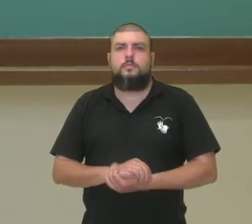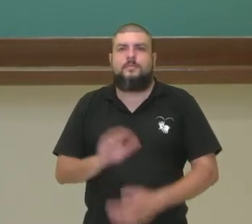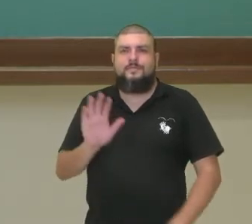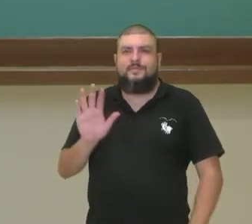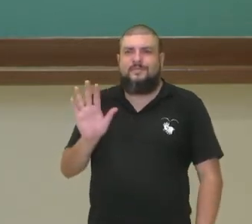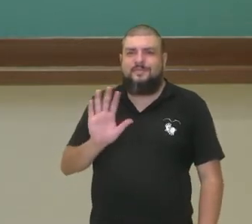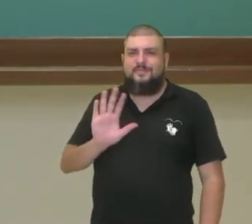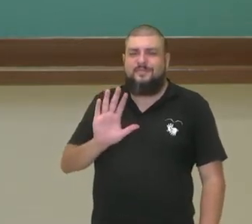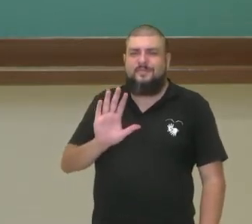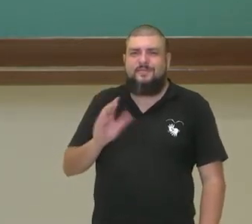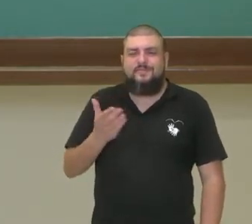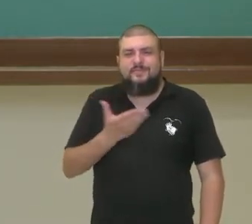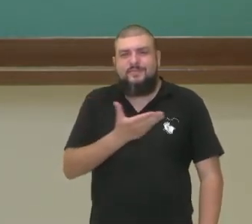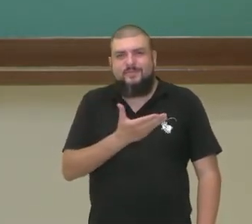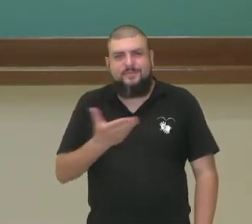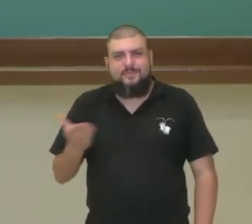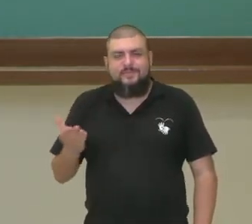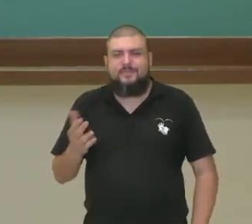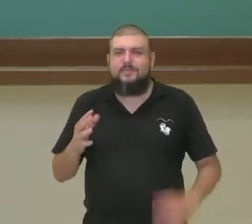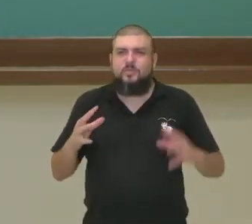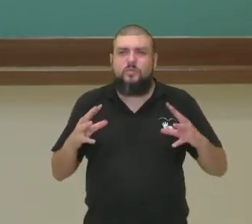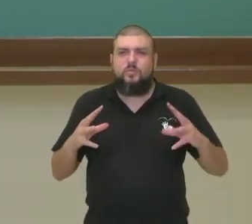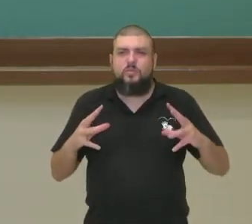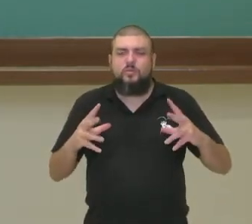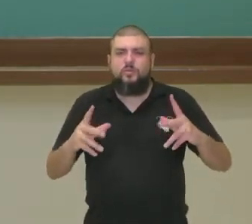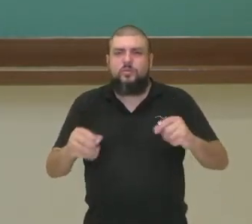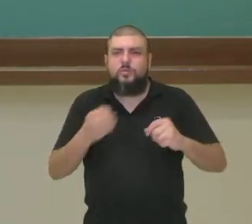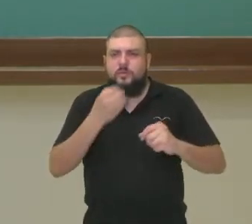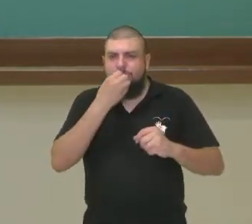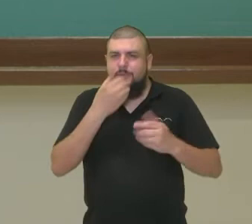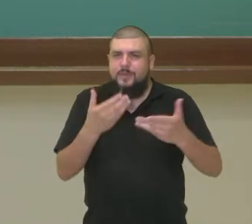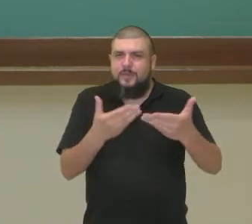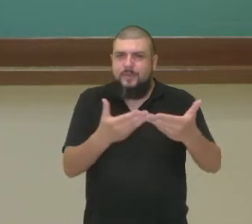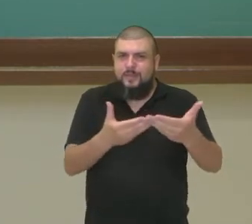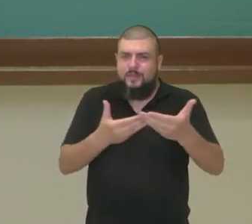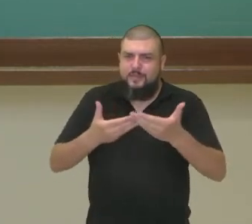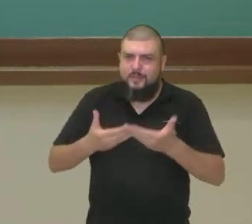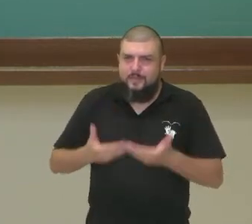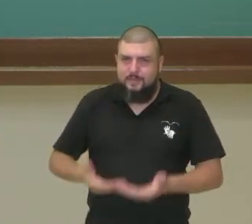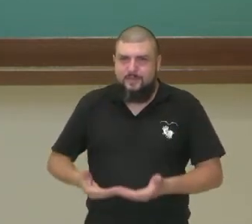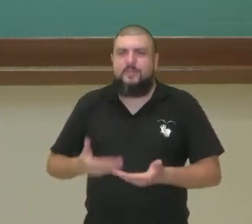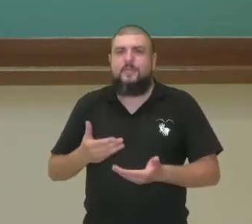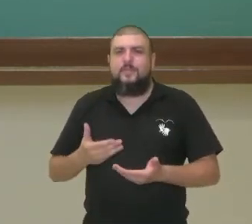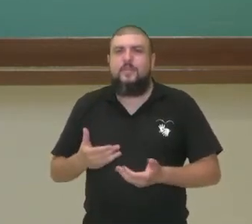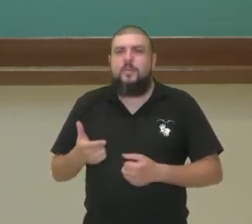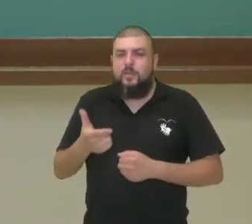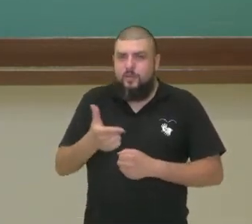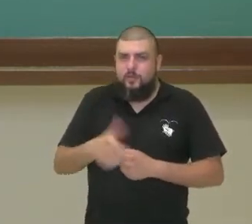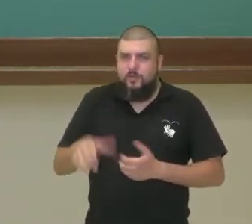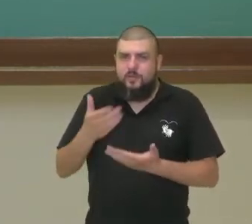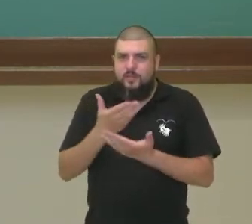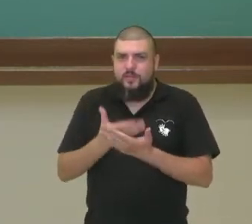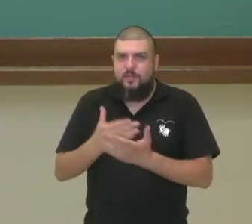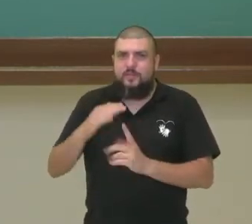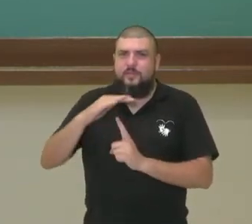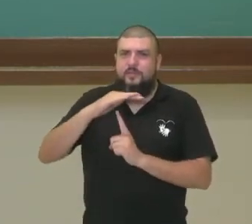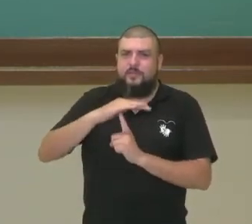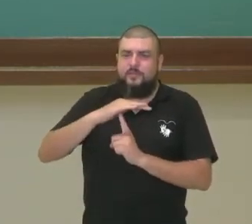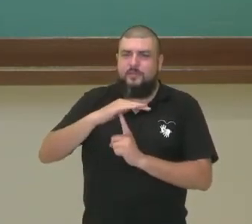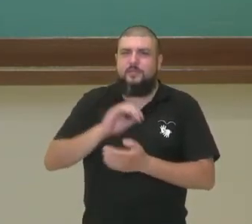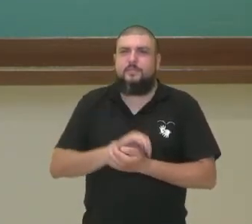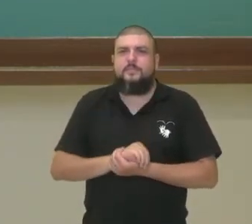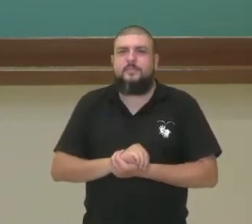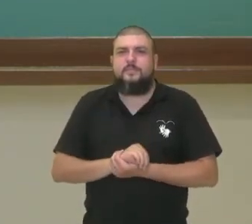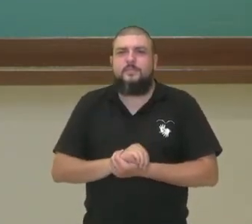Olá, sejam todos e todas muito bem-vindos, muito bem-vindas a mais uma aula Paraná. A minha, a